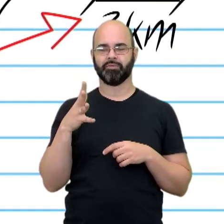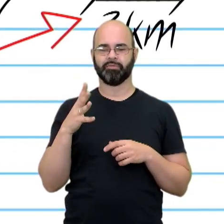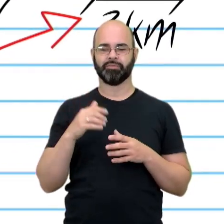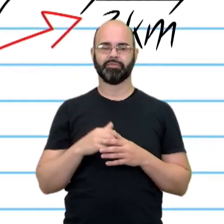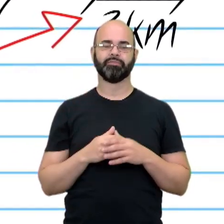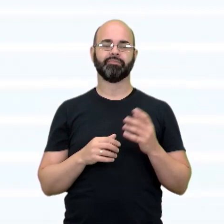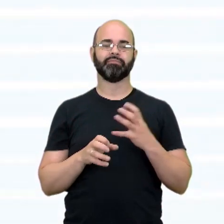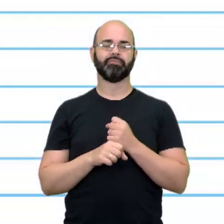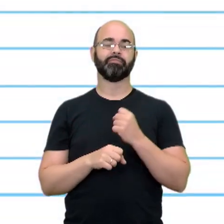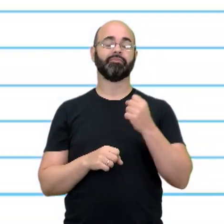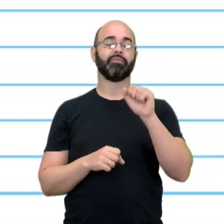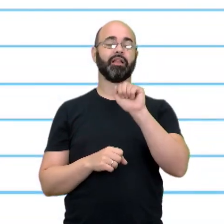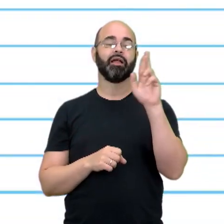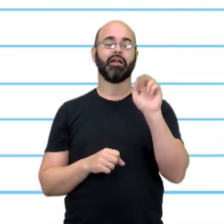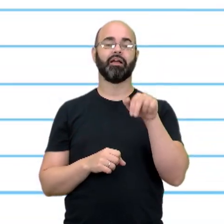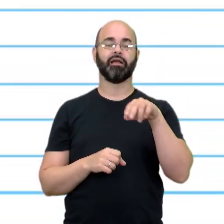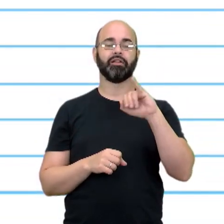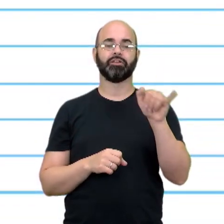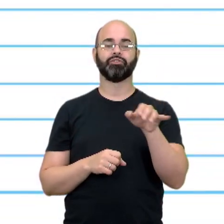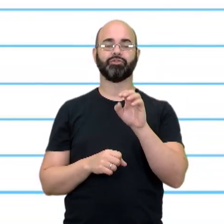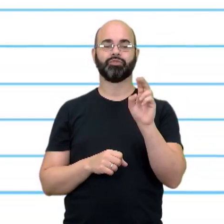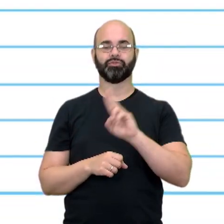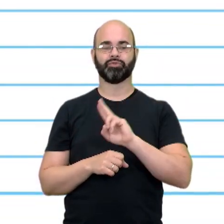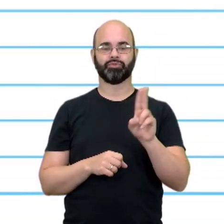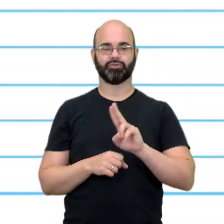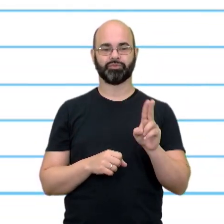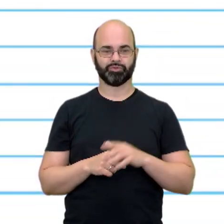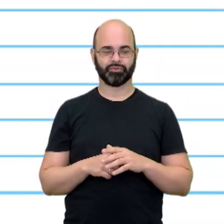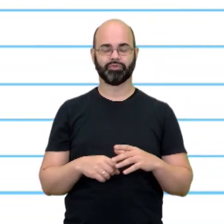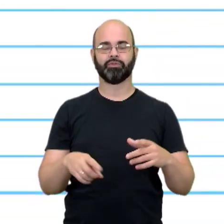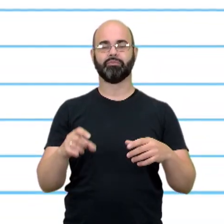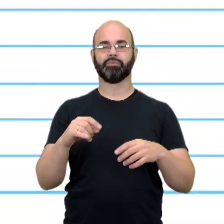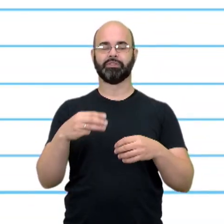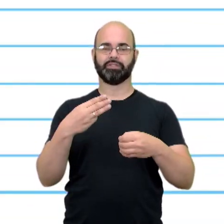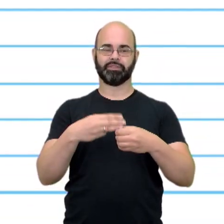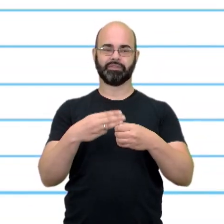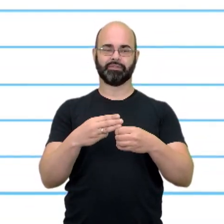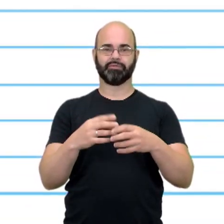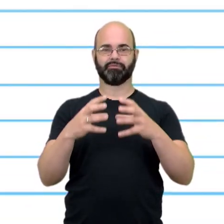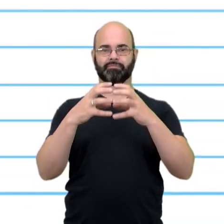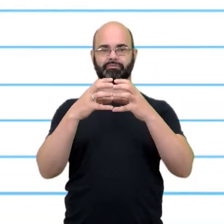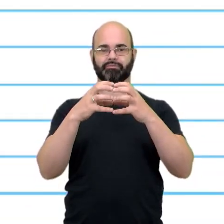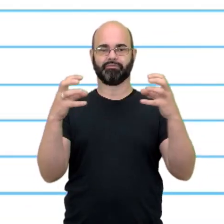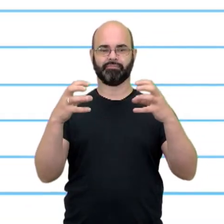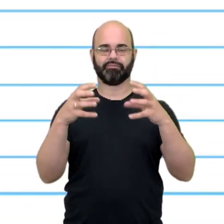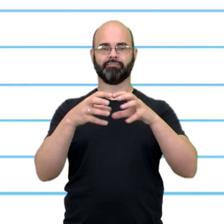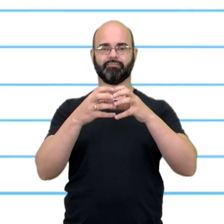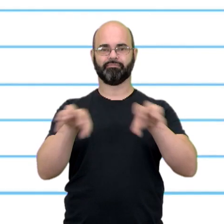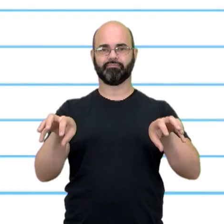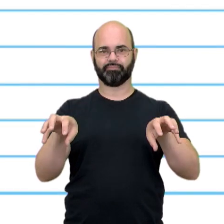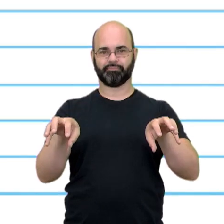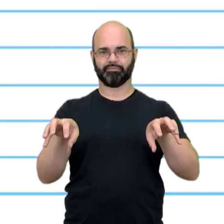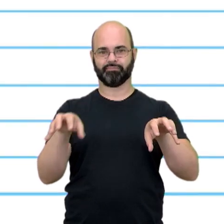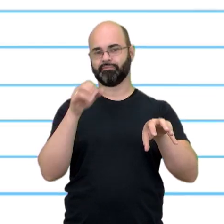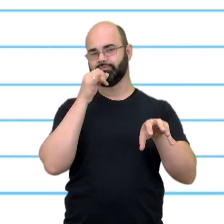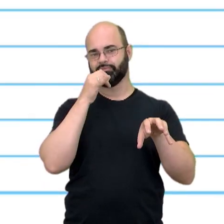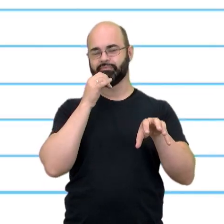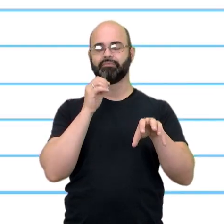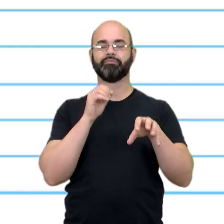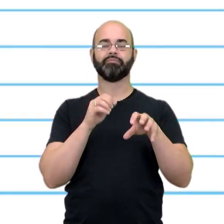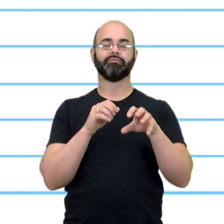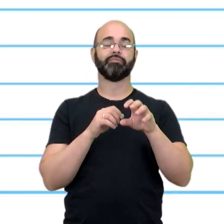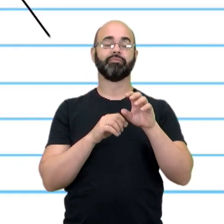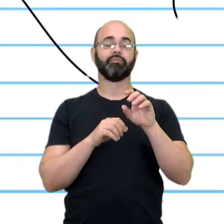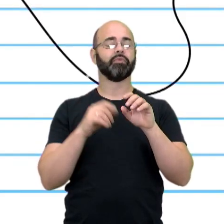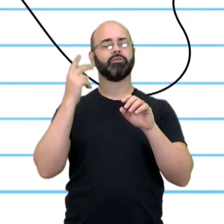um arranjo. Excetuando-se os arranjos originados por municípios que se desmembraram e geraram deste modo 2 municípios já integrados, os arranjos